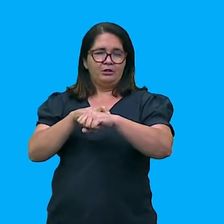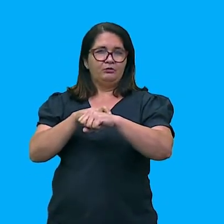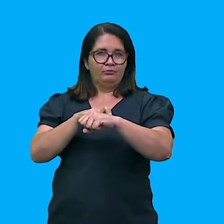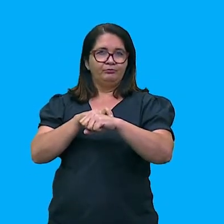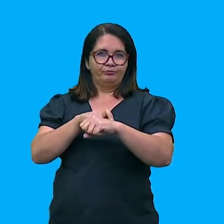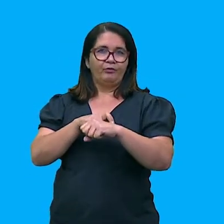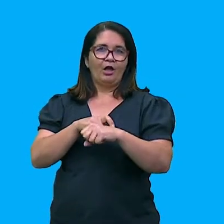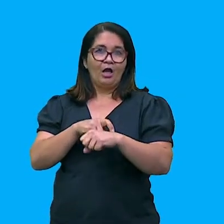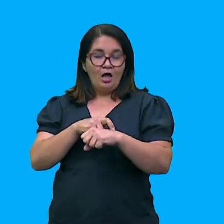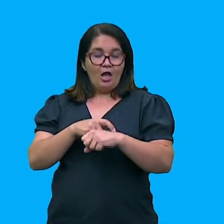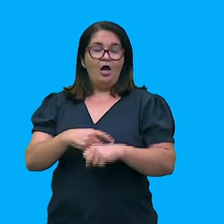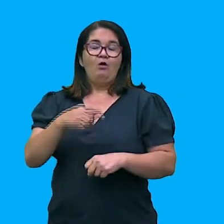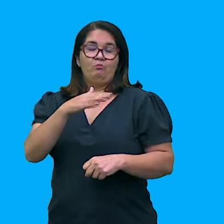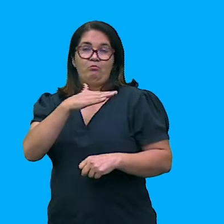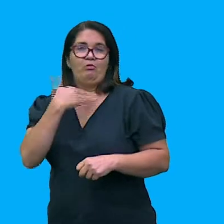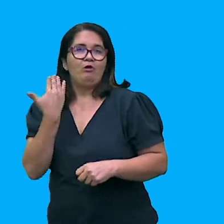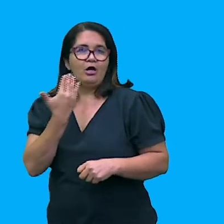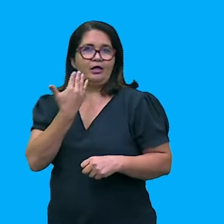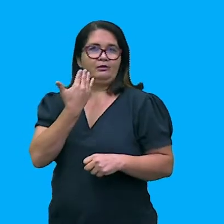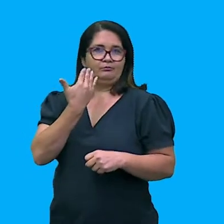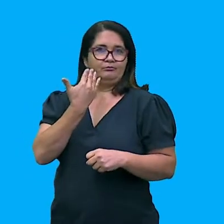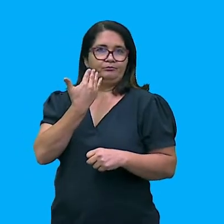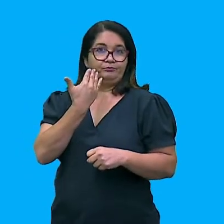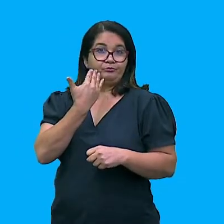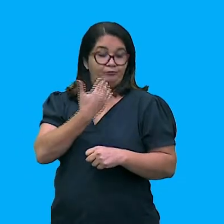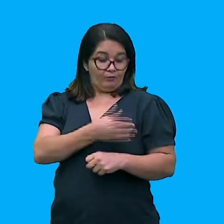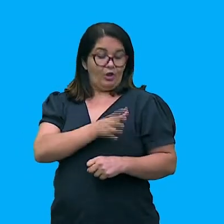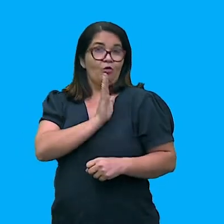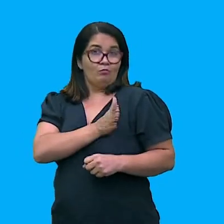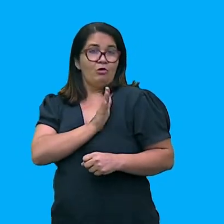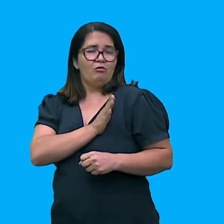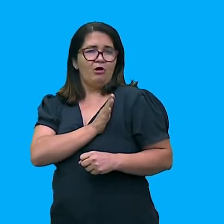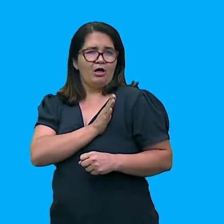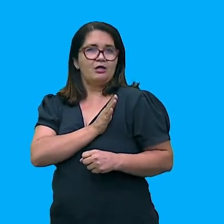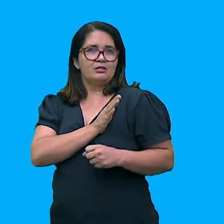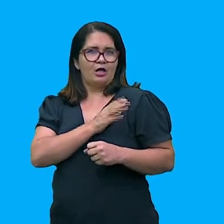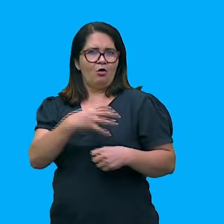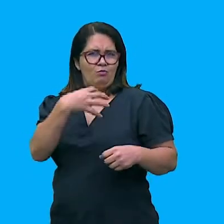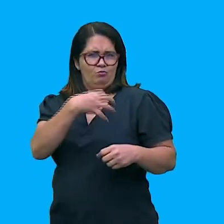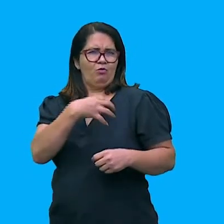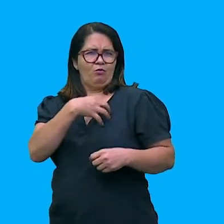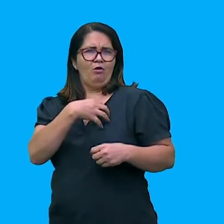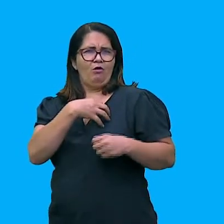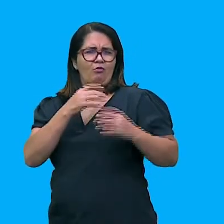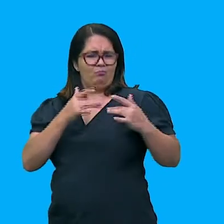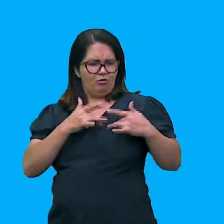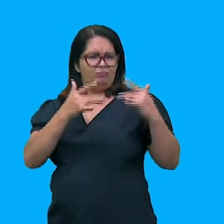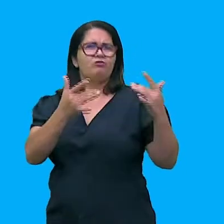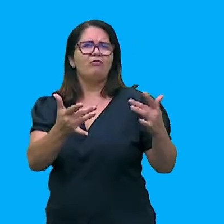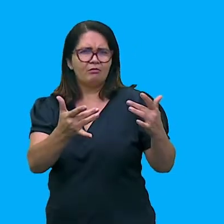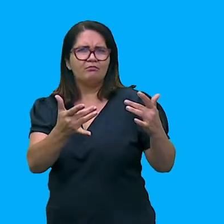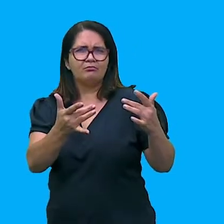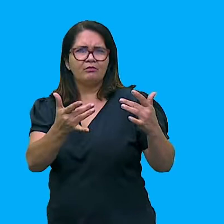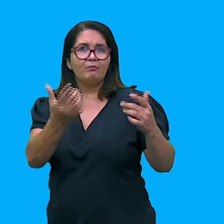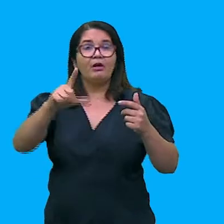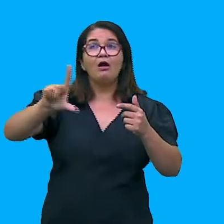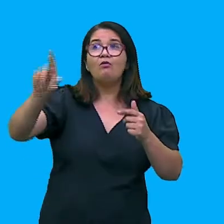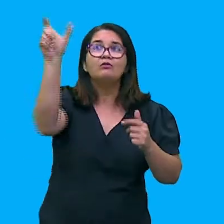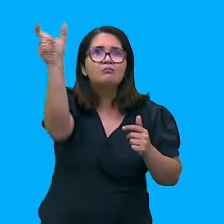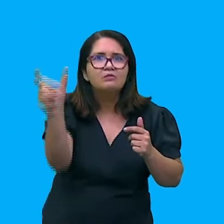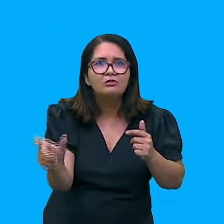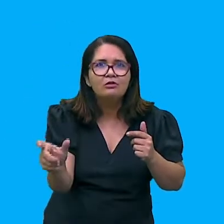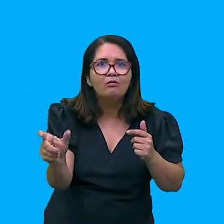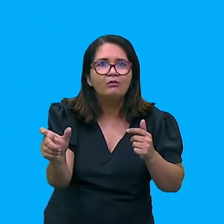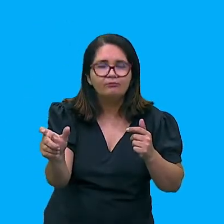coração. Aqui, coração está no sentido real, de órgão mesmo, diferente lá da conotação, em